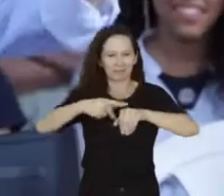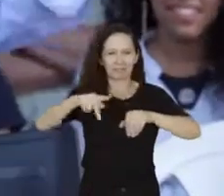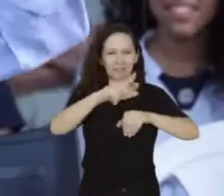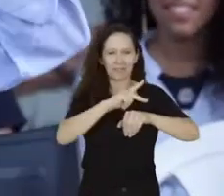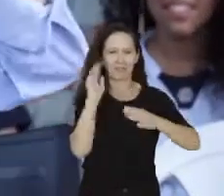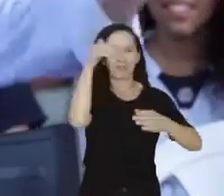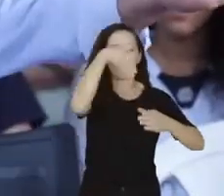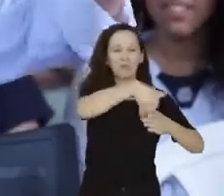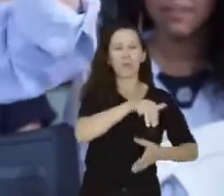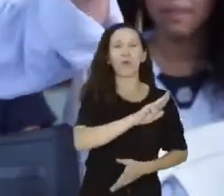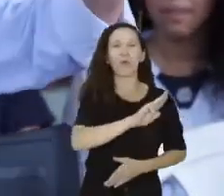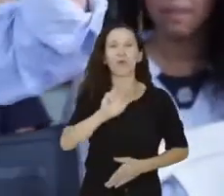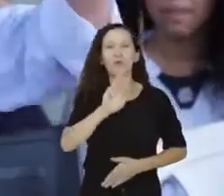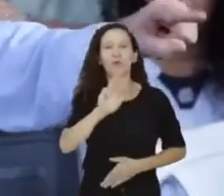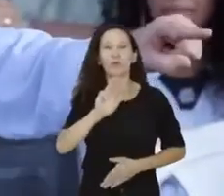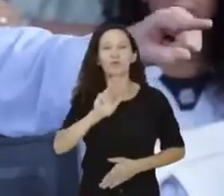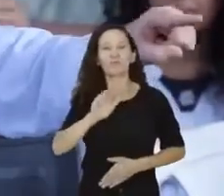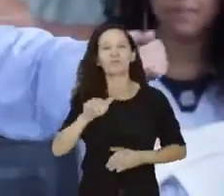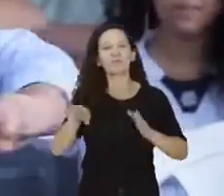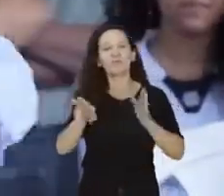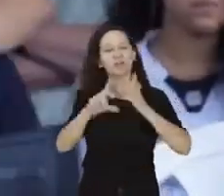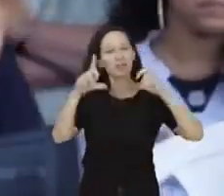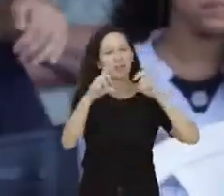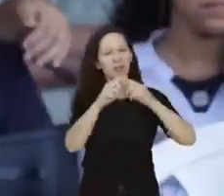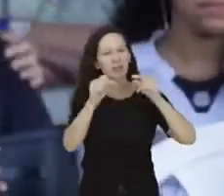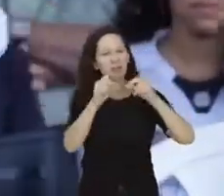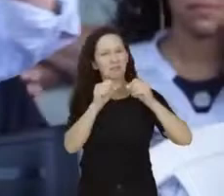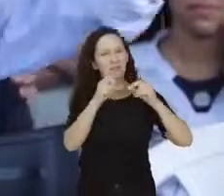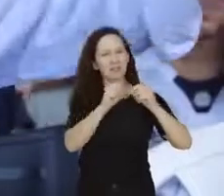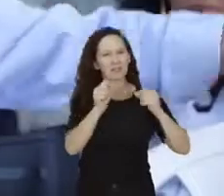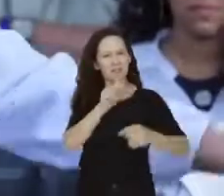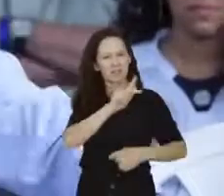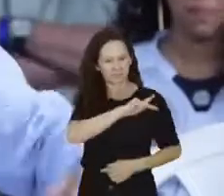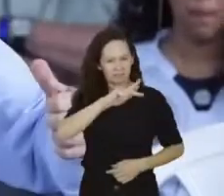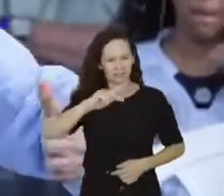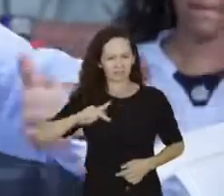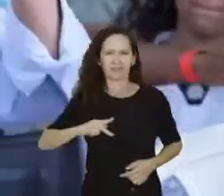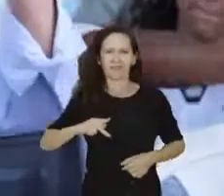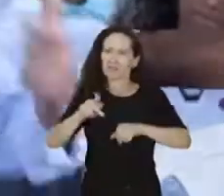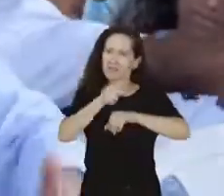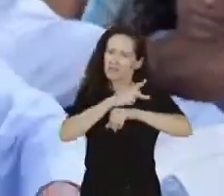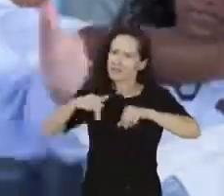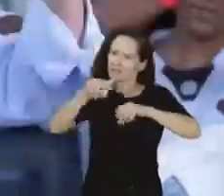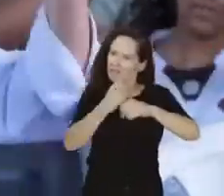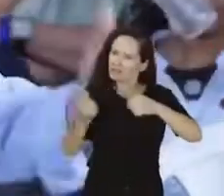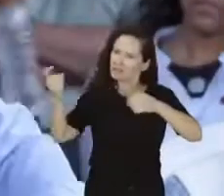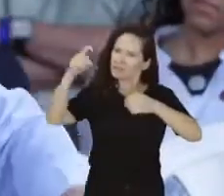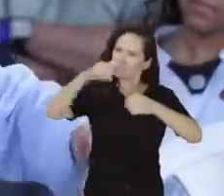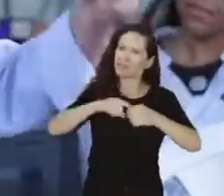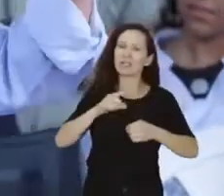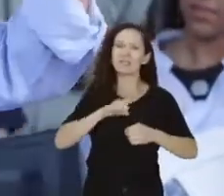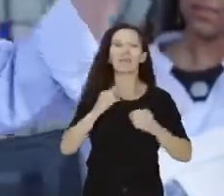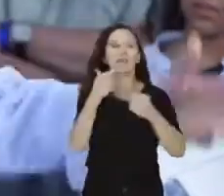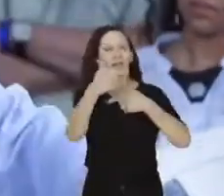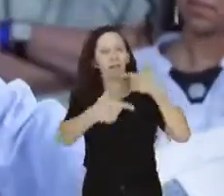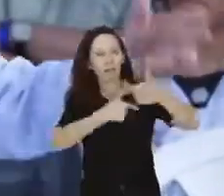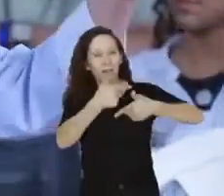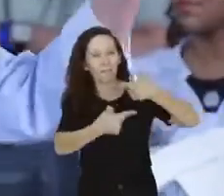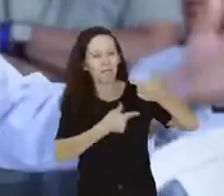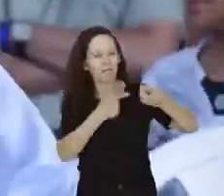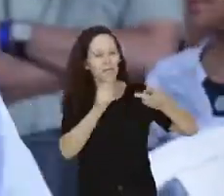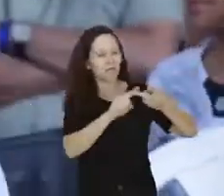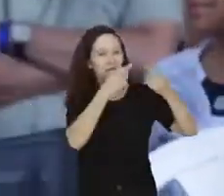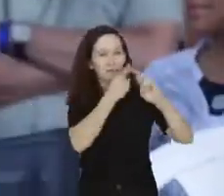para subir aquela rampa no Palácio Planalto e fazer o país voltar de novo a ter emprego, esperança,